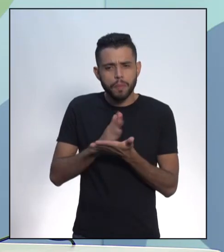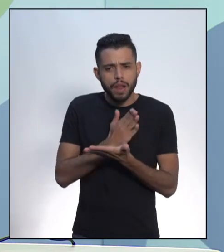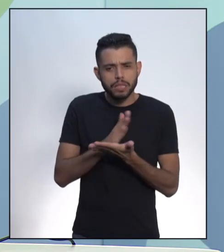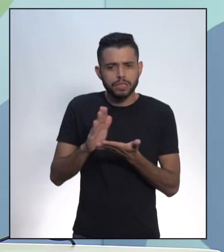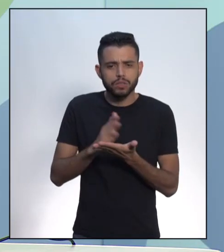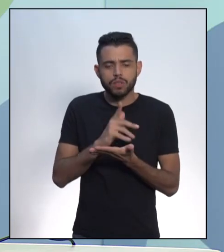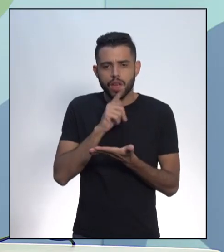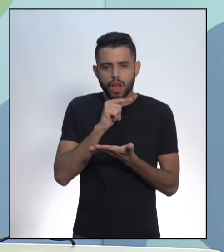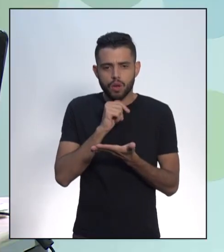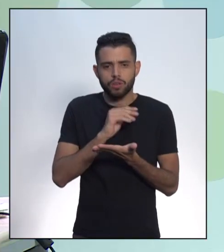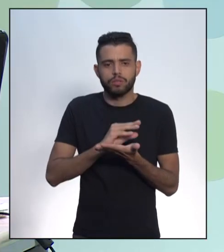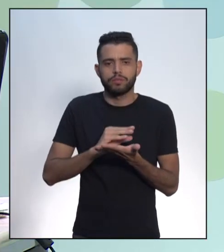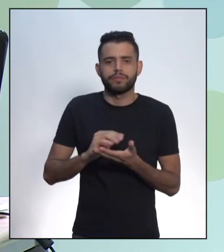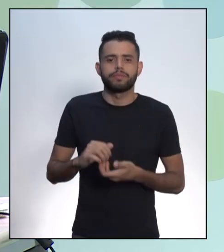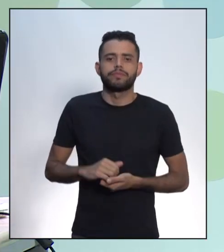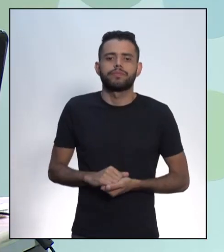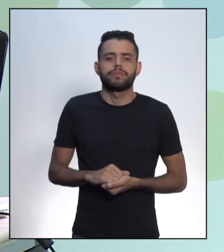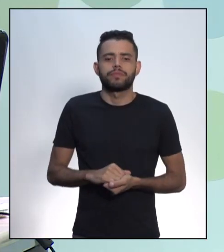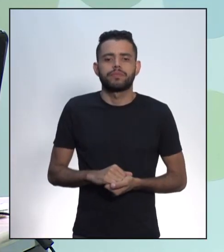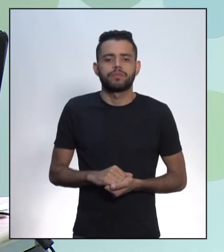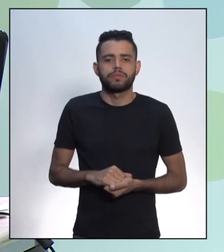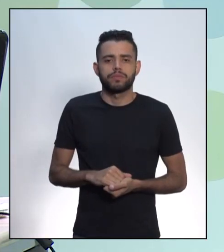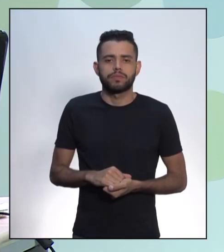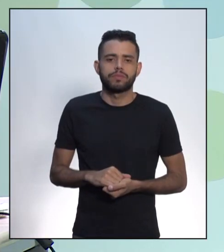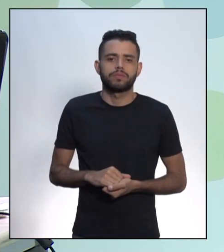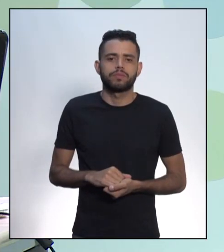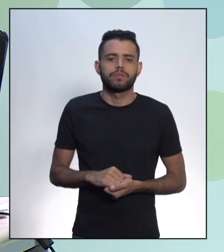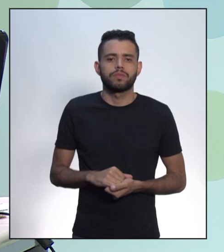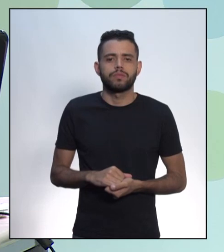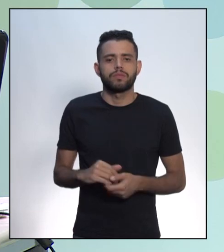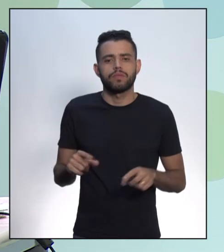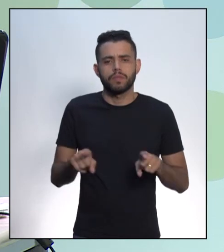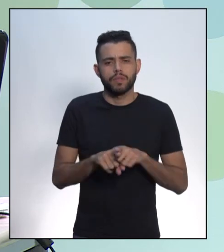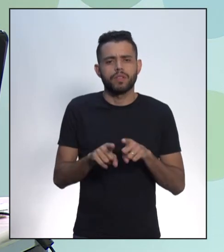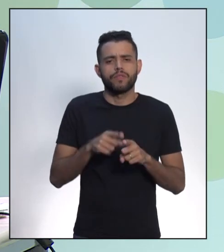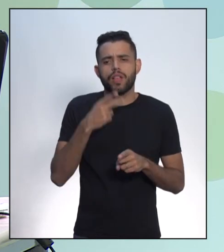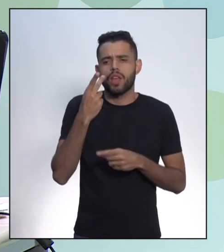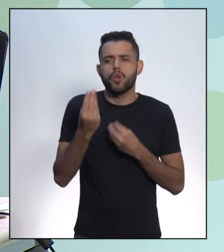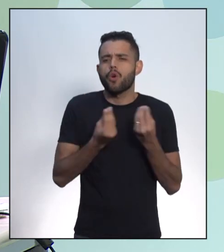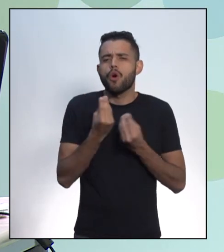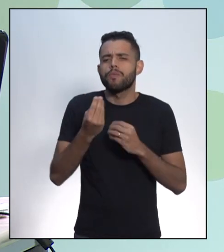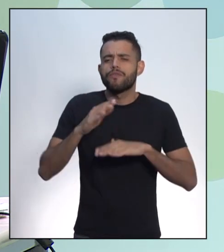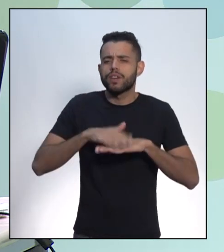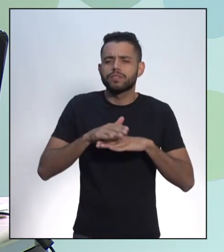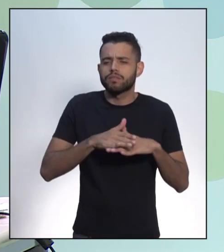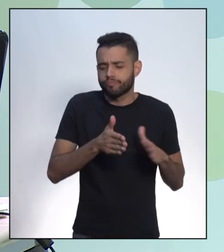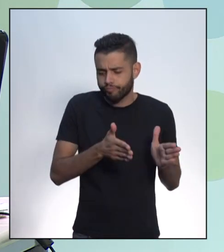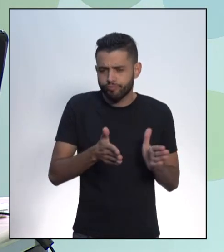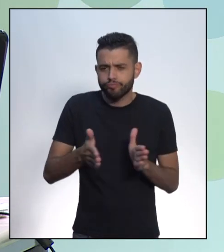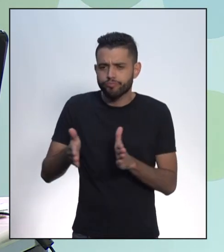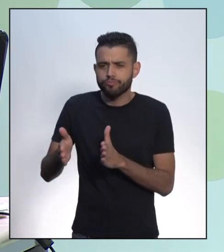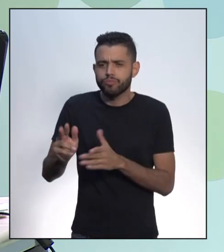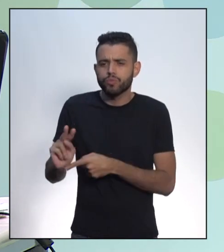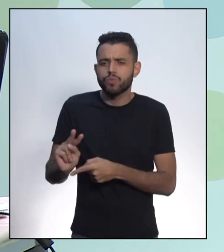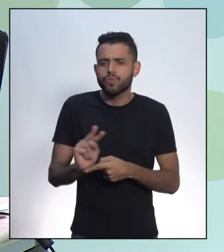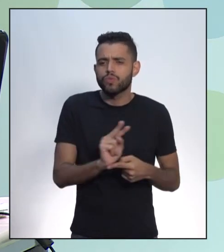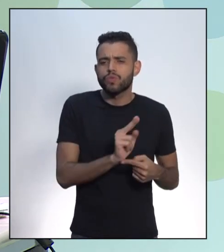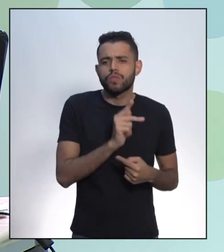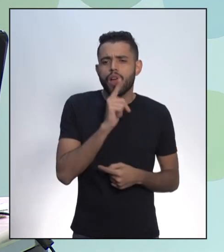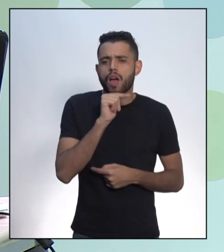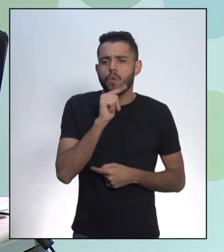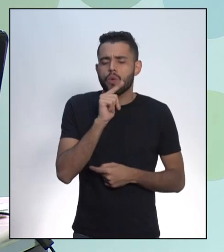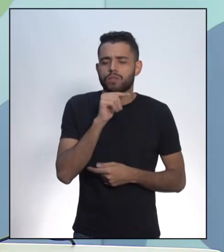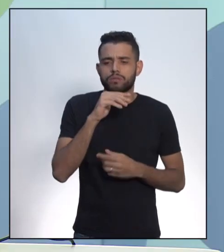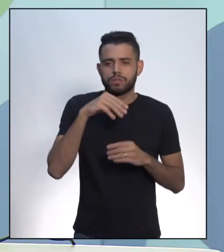questão 2 e 3. E eles citaram como construir uma mini estação de tratamento de água na escola?